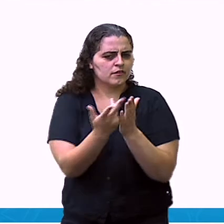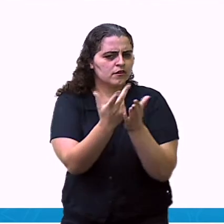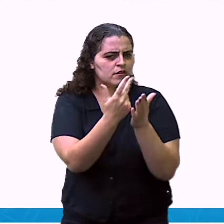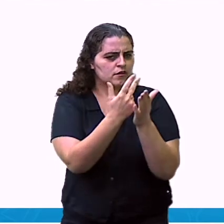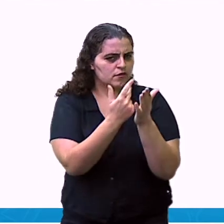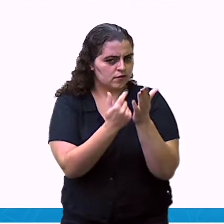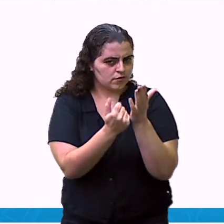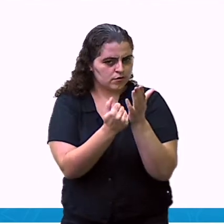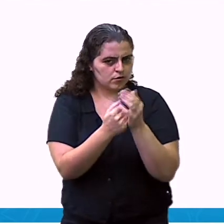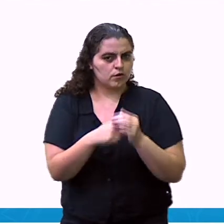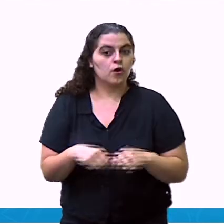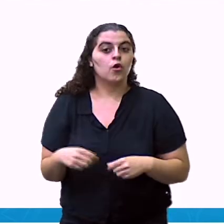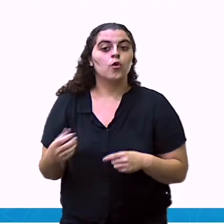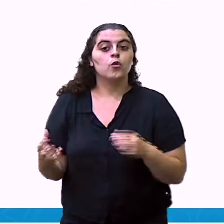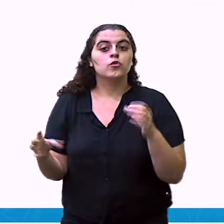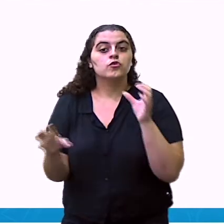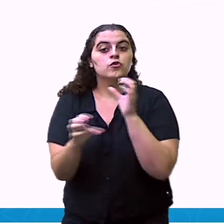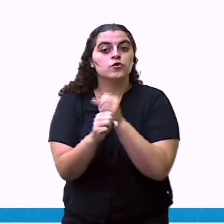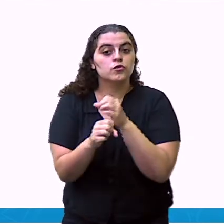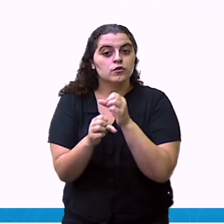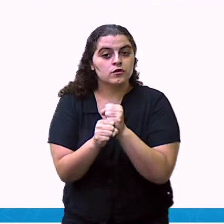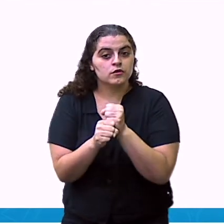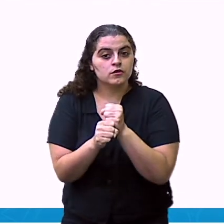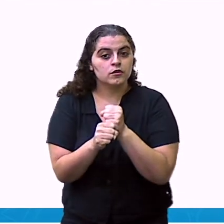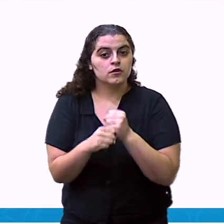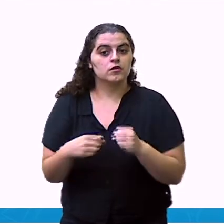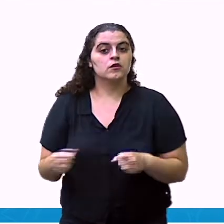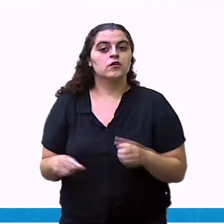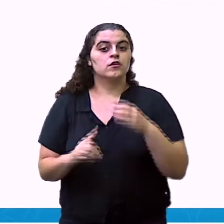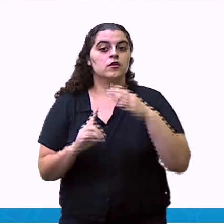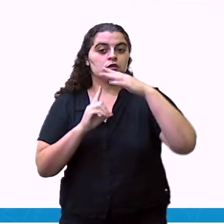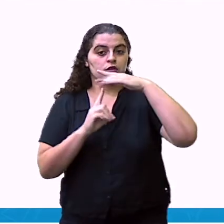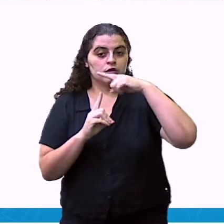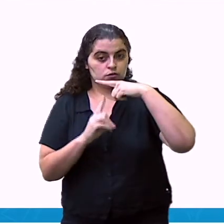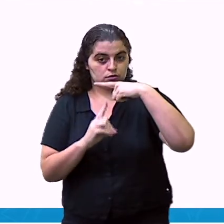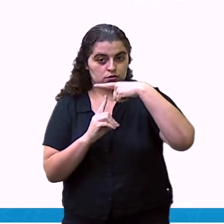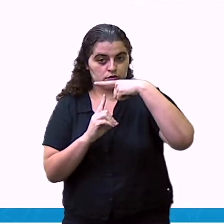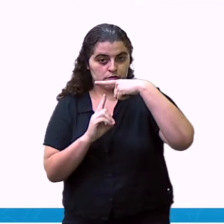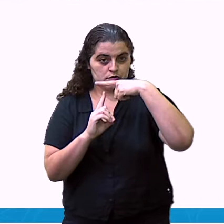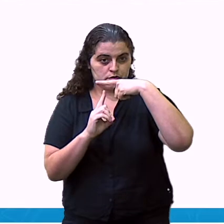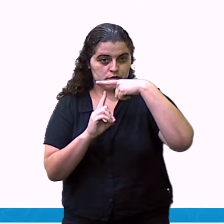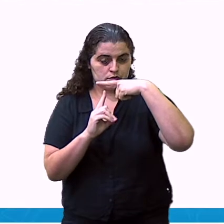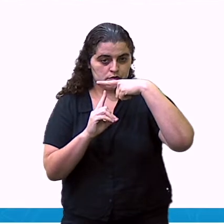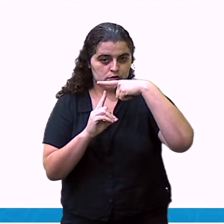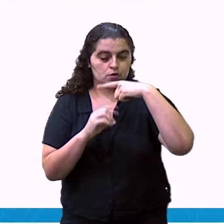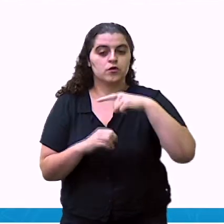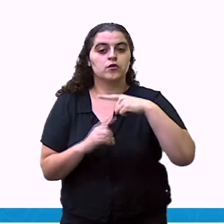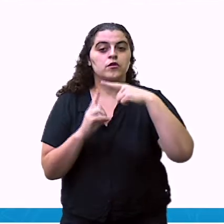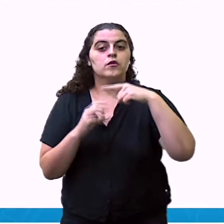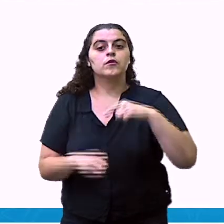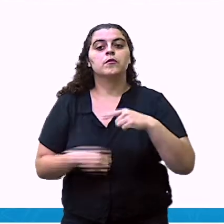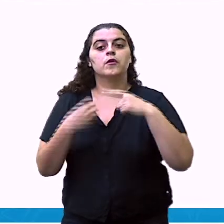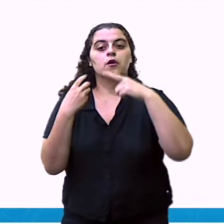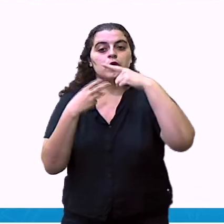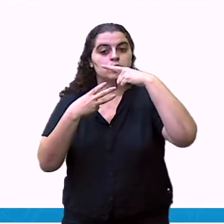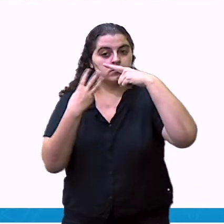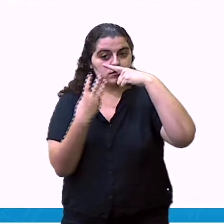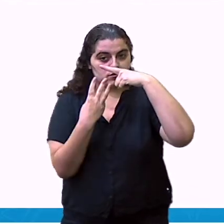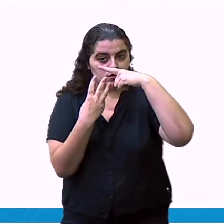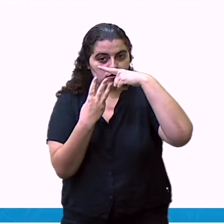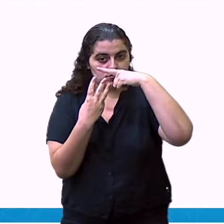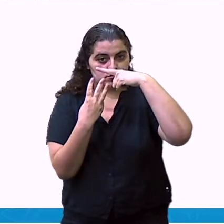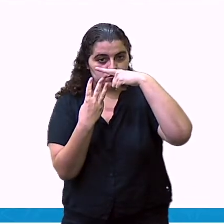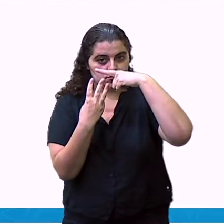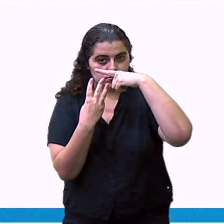sua totalidade fracionária tem que ser do denominador. O denominador é o número 3, então nós vamos fazer